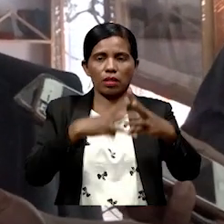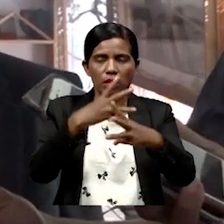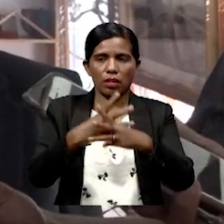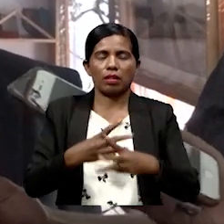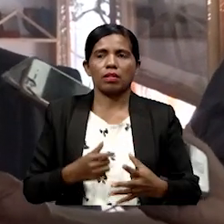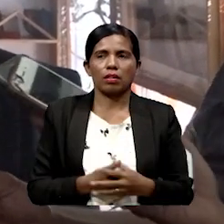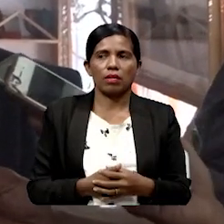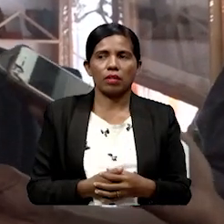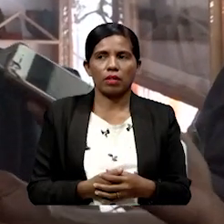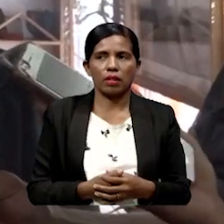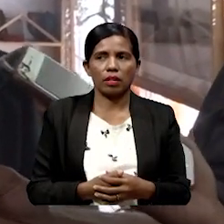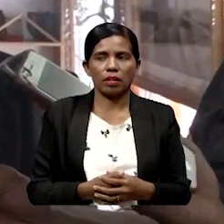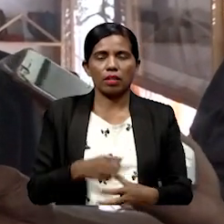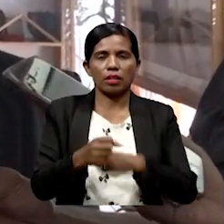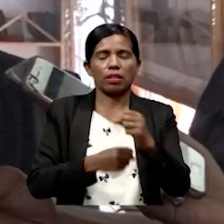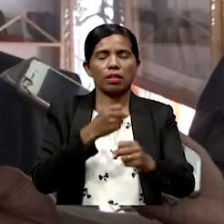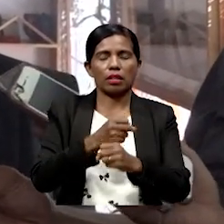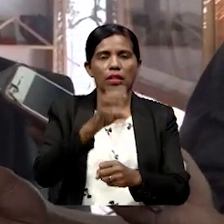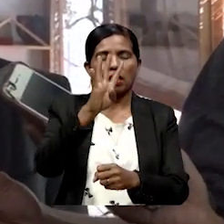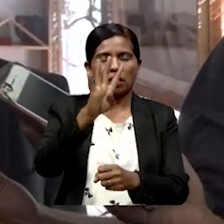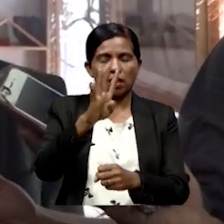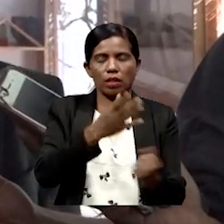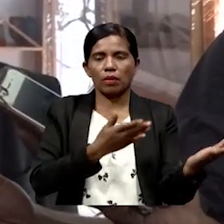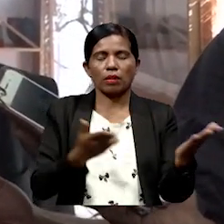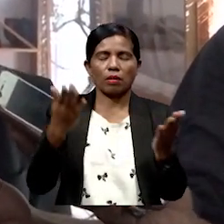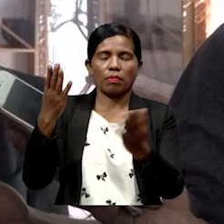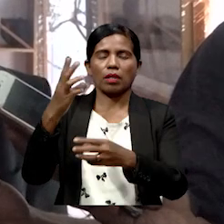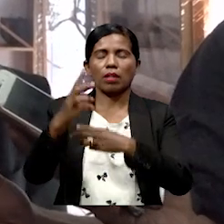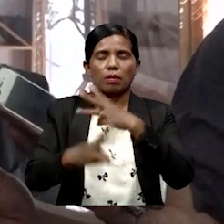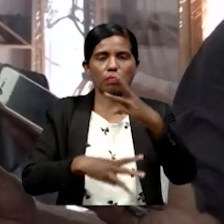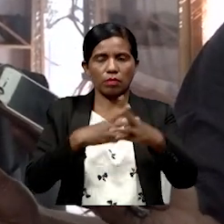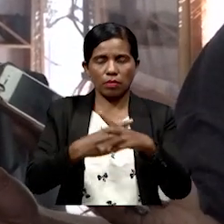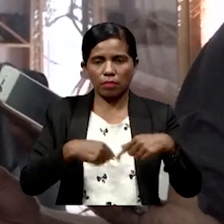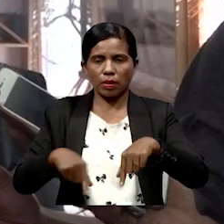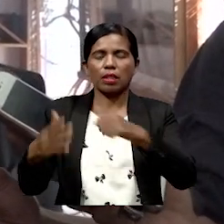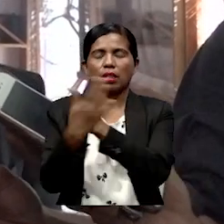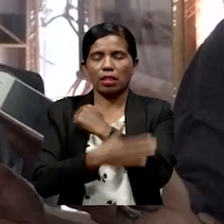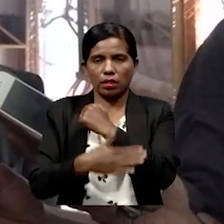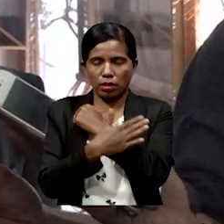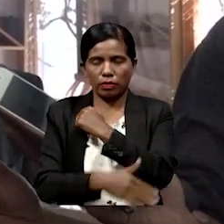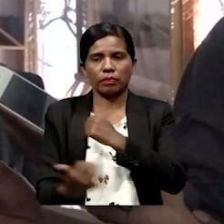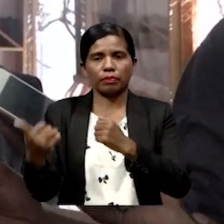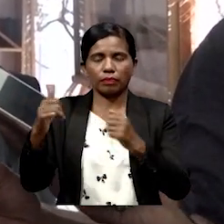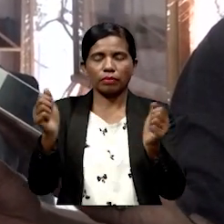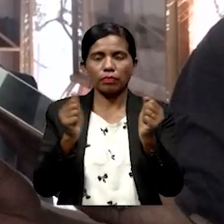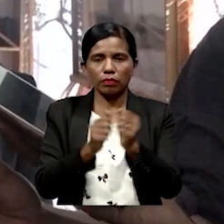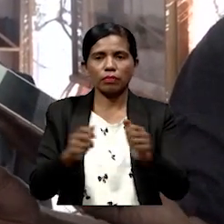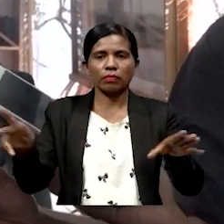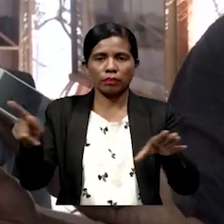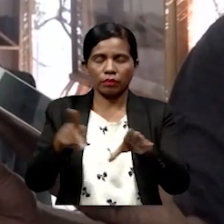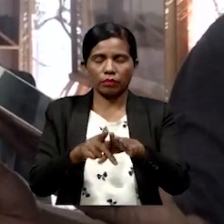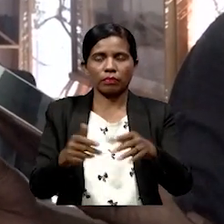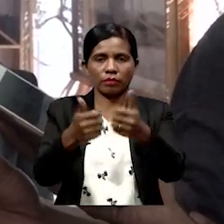né tinan hahat lori ba ya mundo ba ya nasaun sir nebe maka hola parte ba